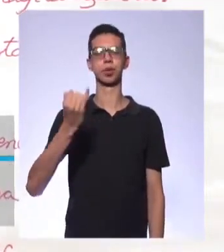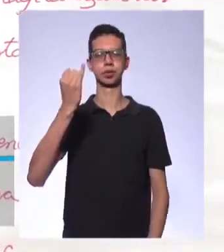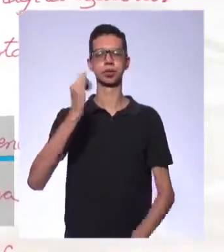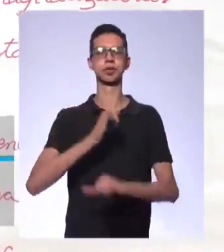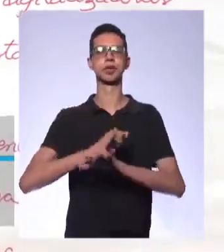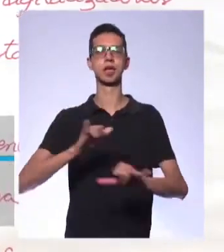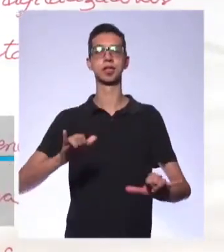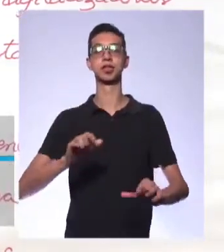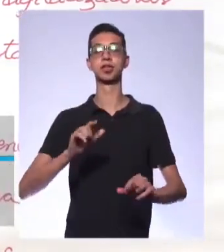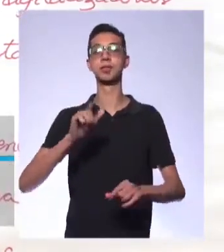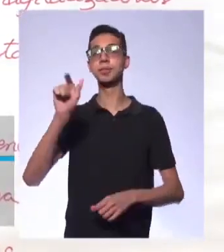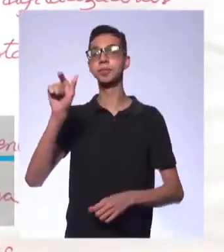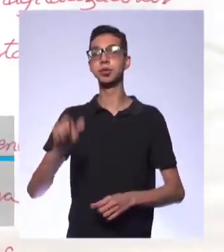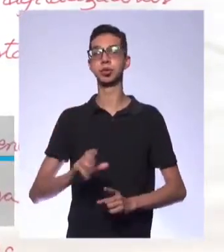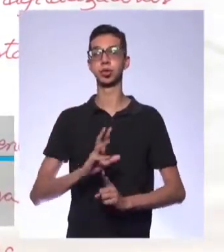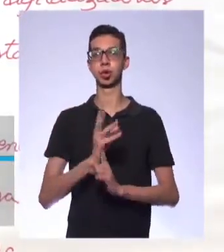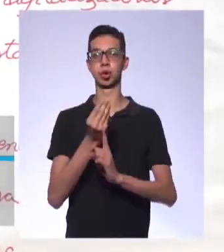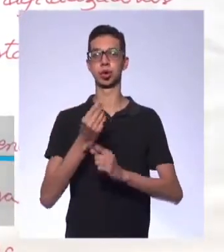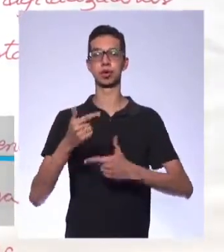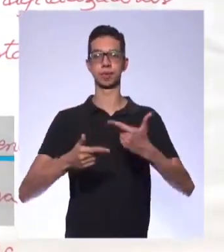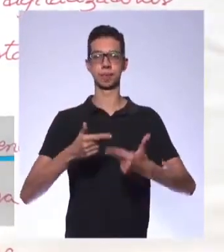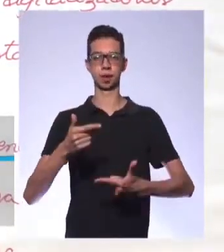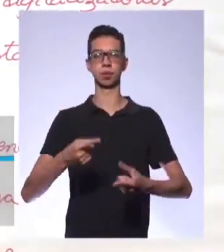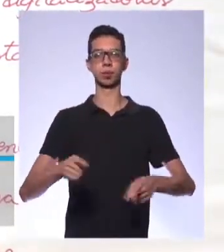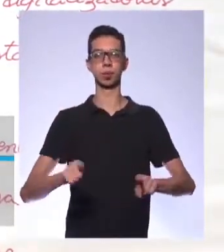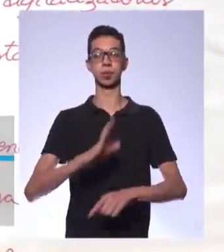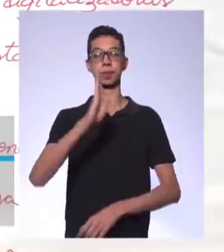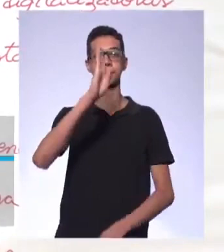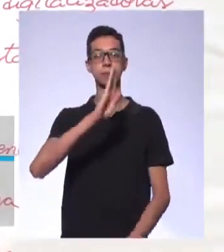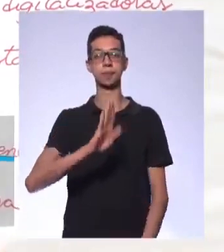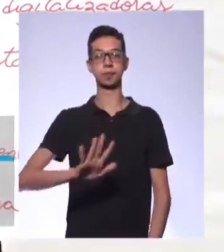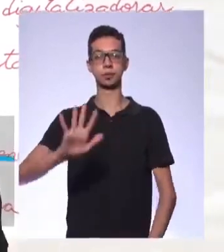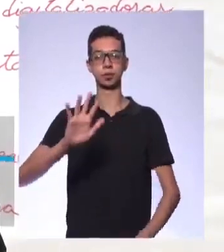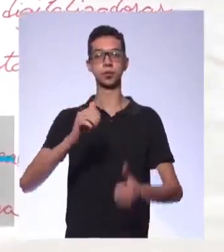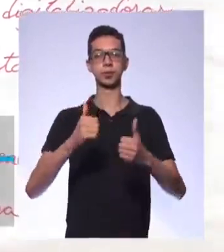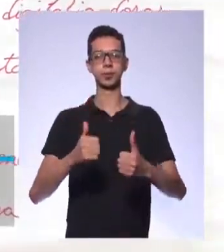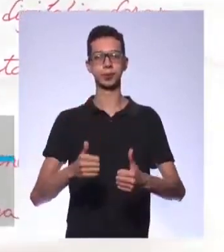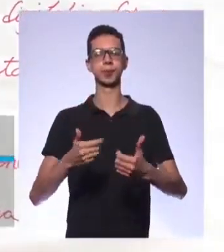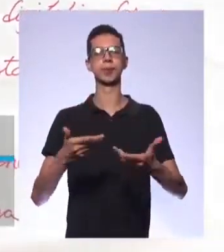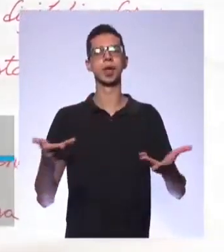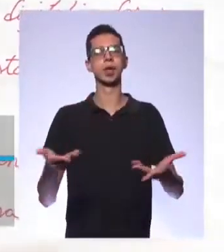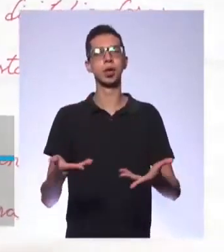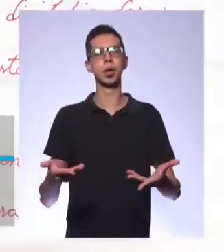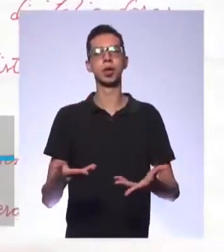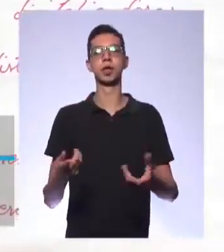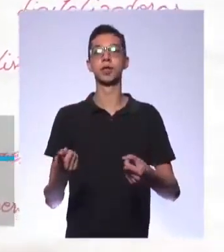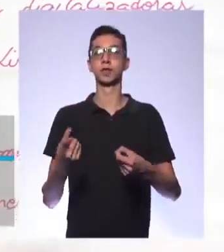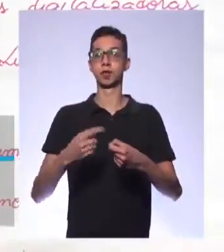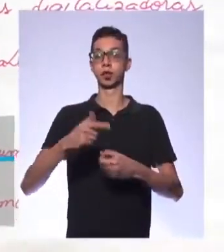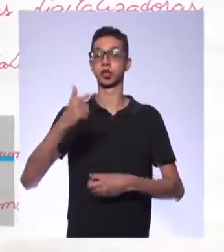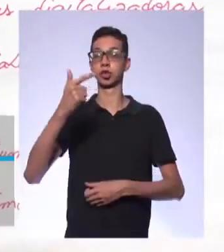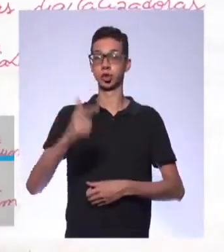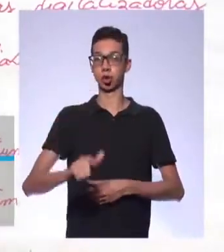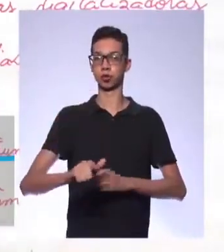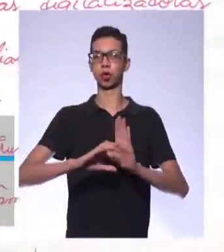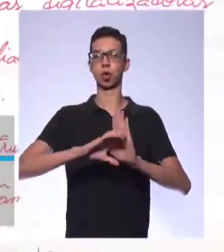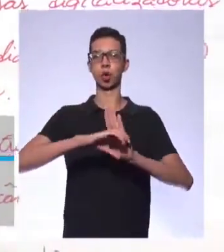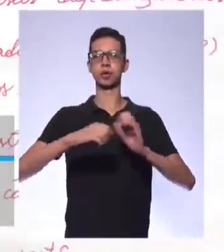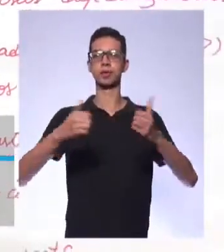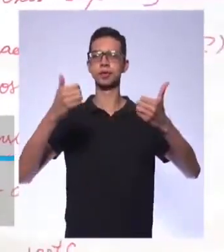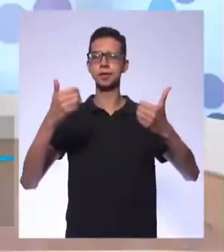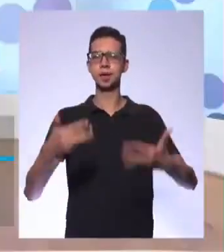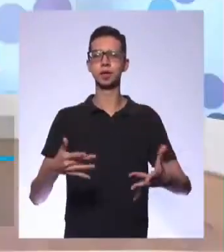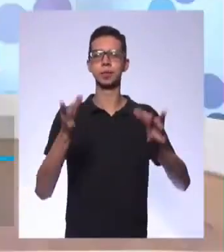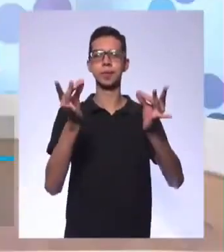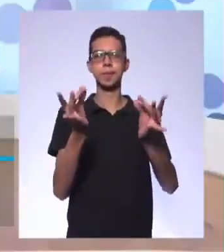artistas no trabalho musical no Brasil, tá? Olha só. Então, vamos voltar aqui para os nossos conceitos, né? Antes de a gente falar dos